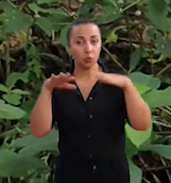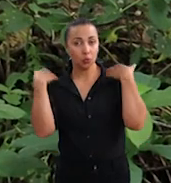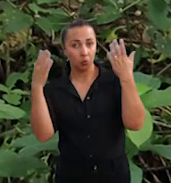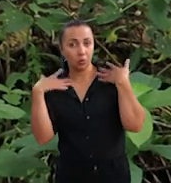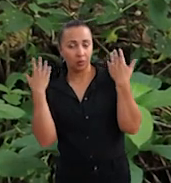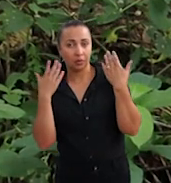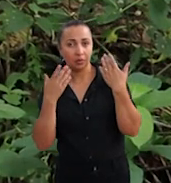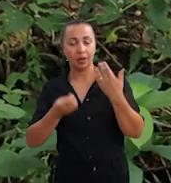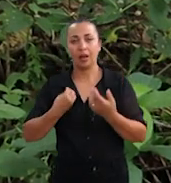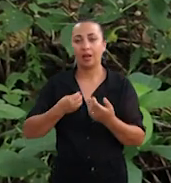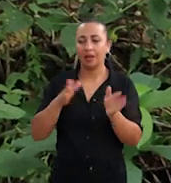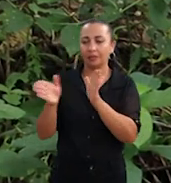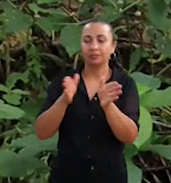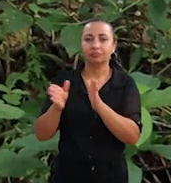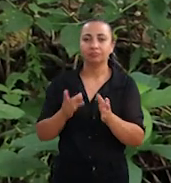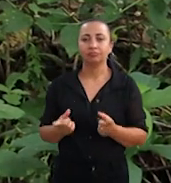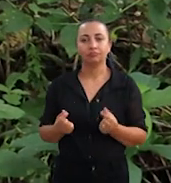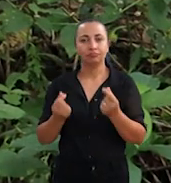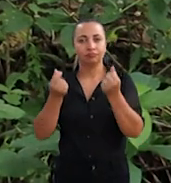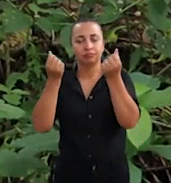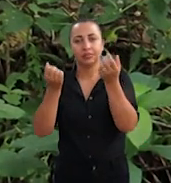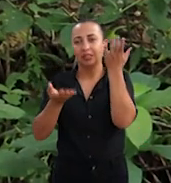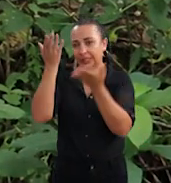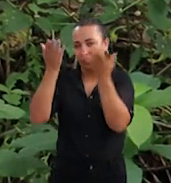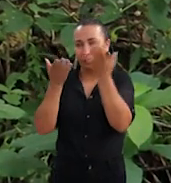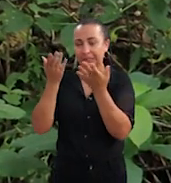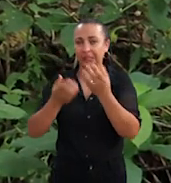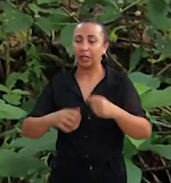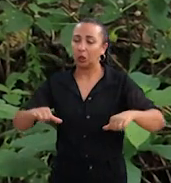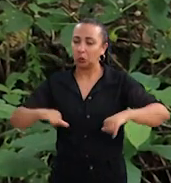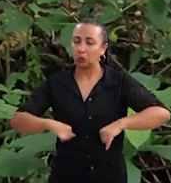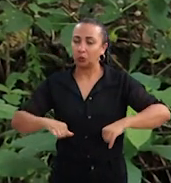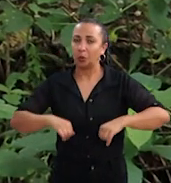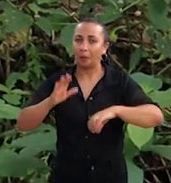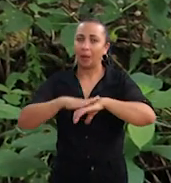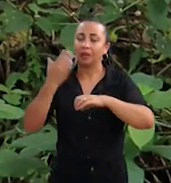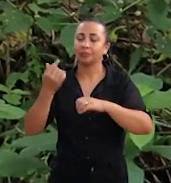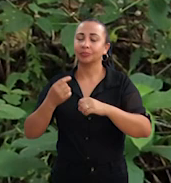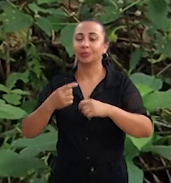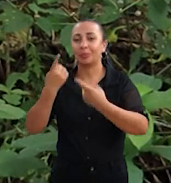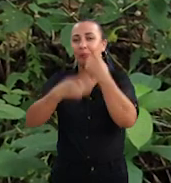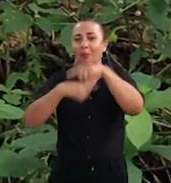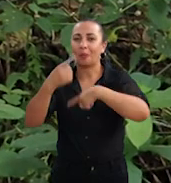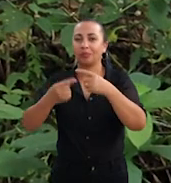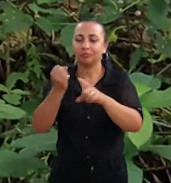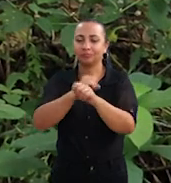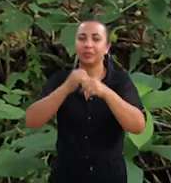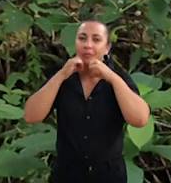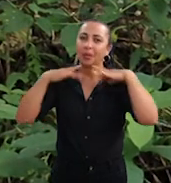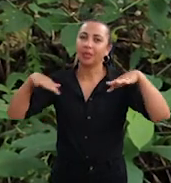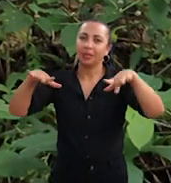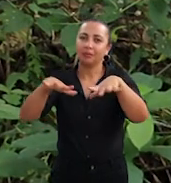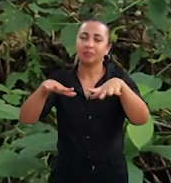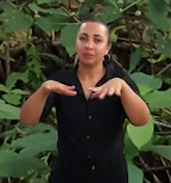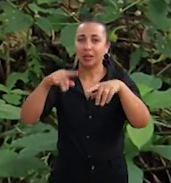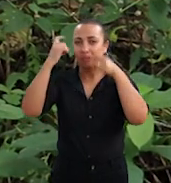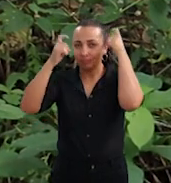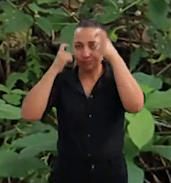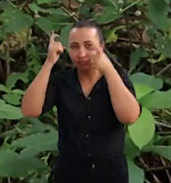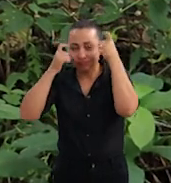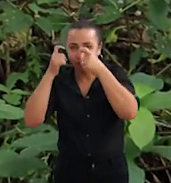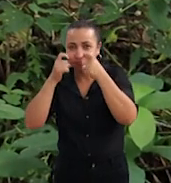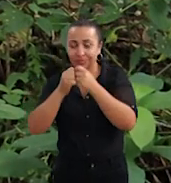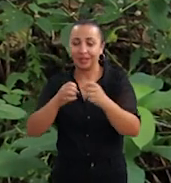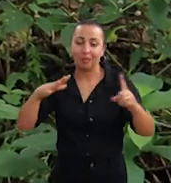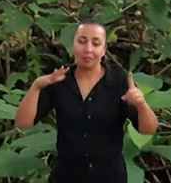O turismo está entre as atividades econômicas mais atingidas pela crise causada em decorrência da pandemia. Preocupados com os impactos